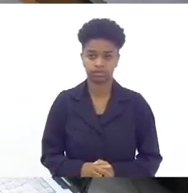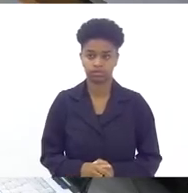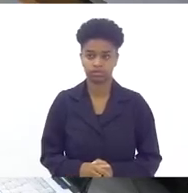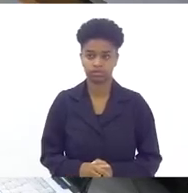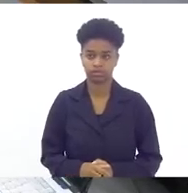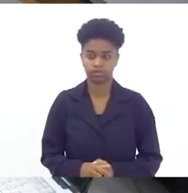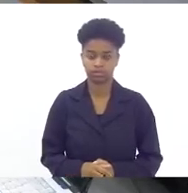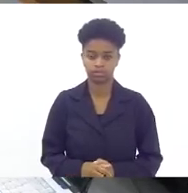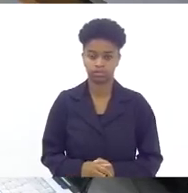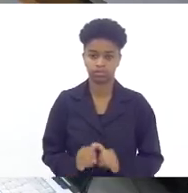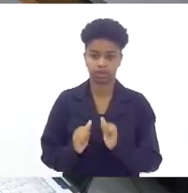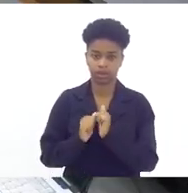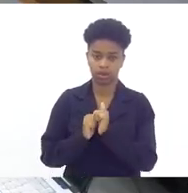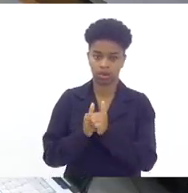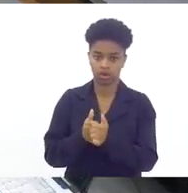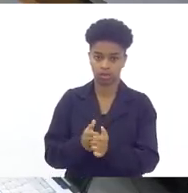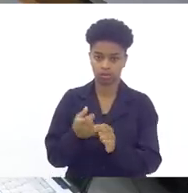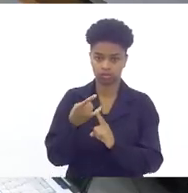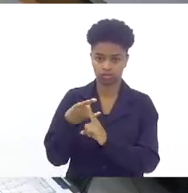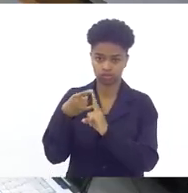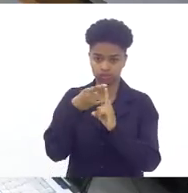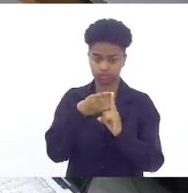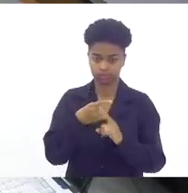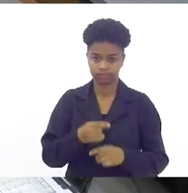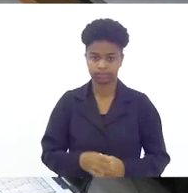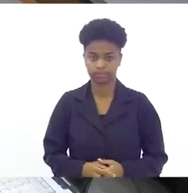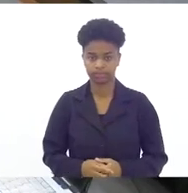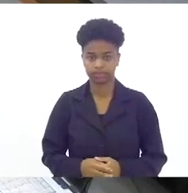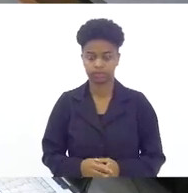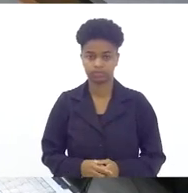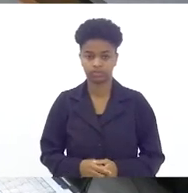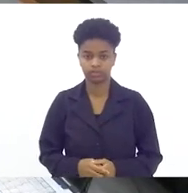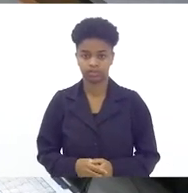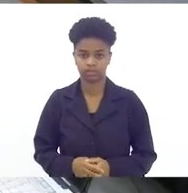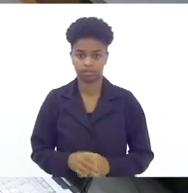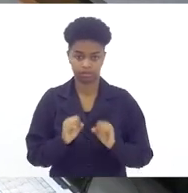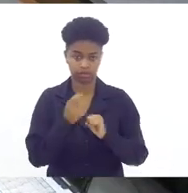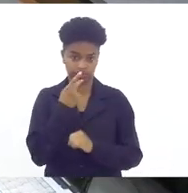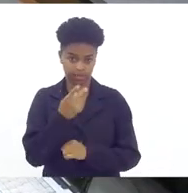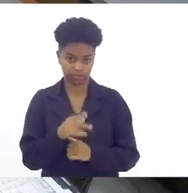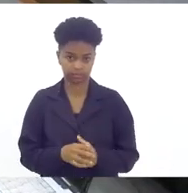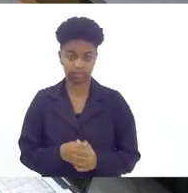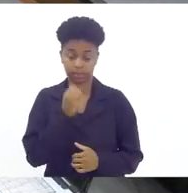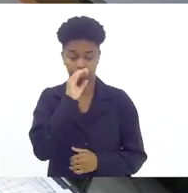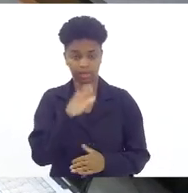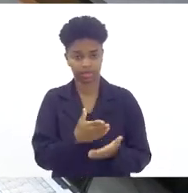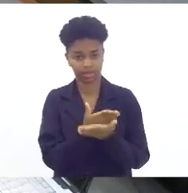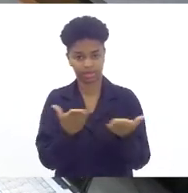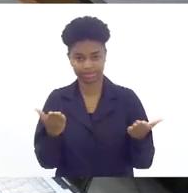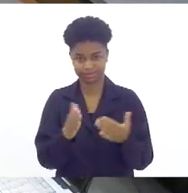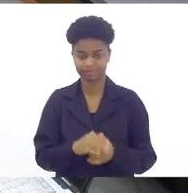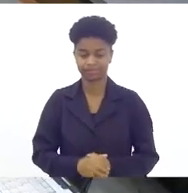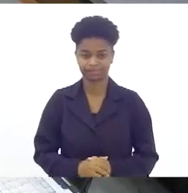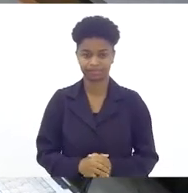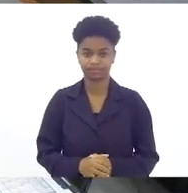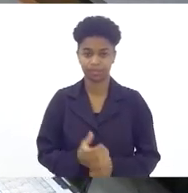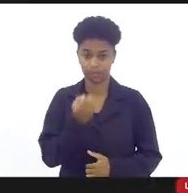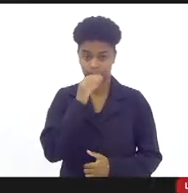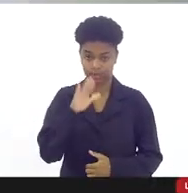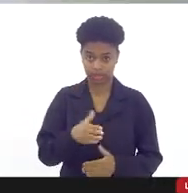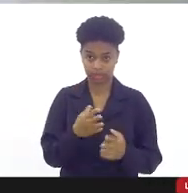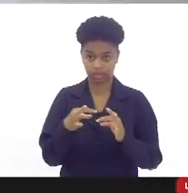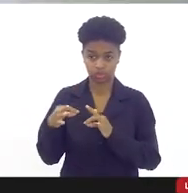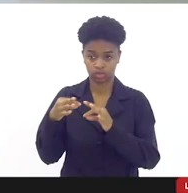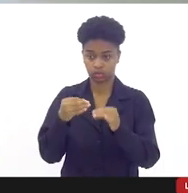estamos acompanhando pelo zoom pode falar que vai fazer